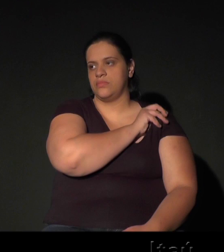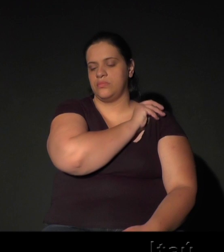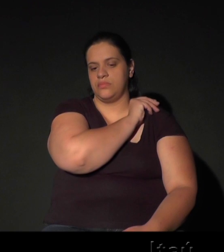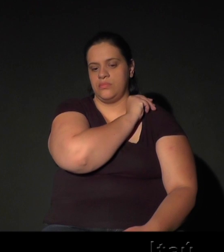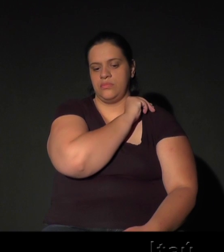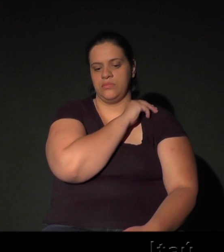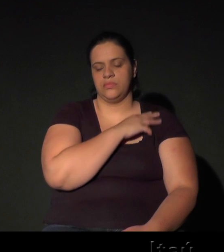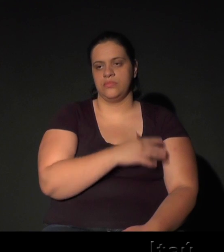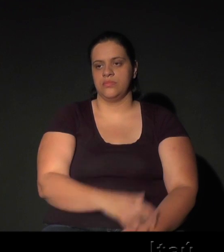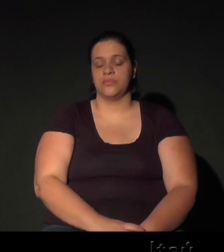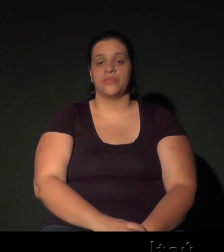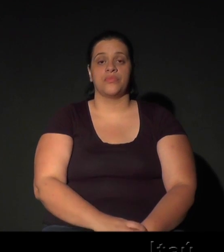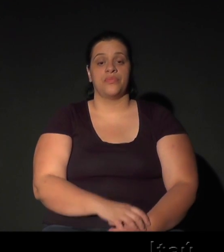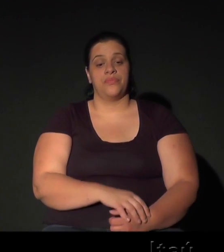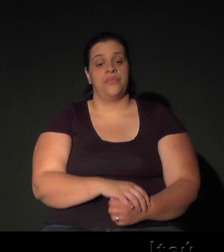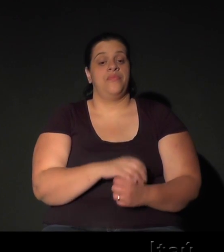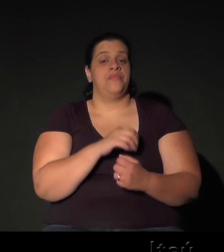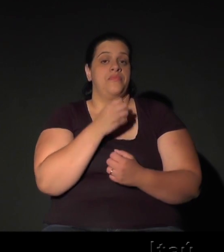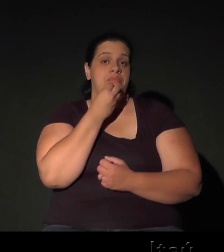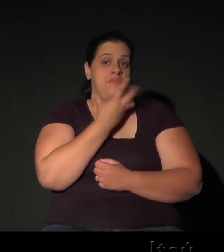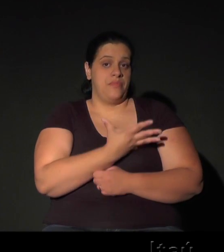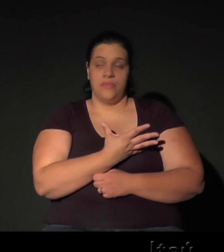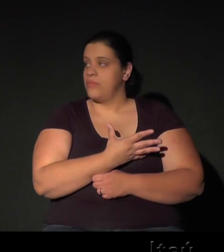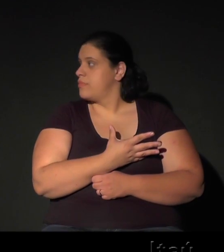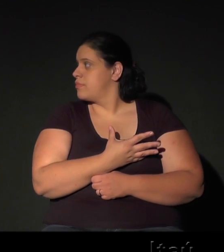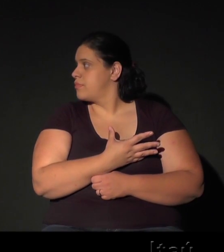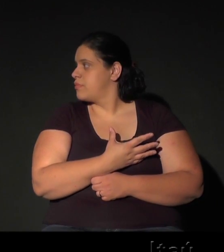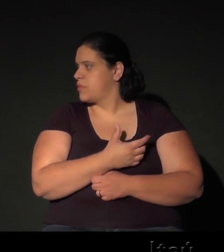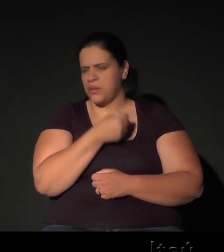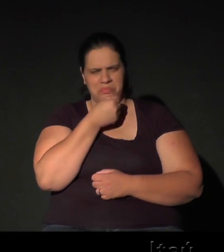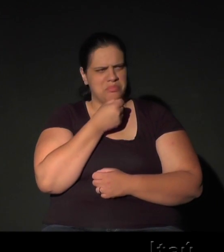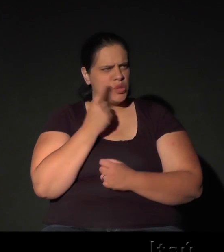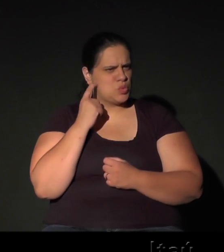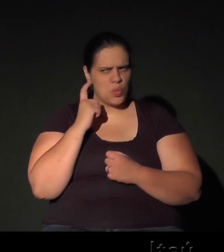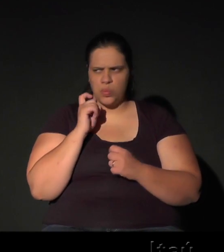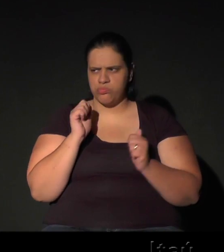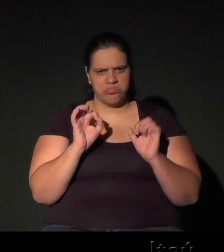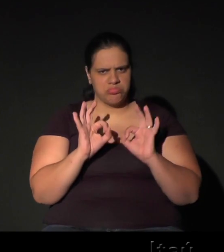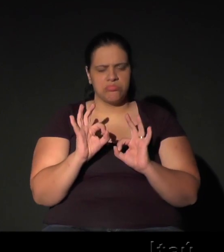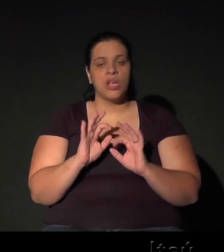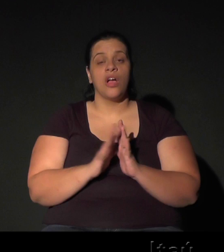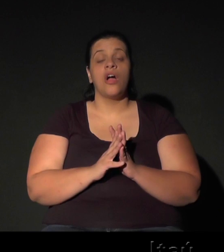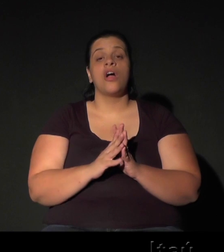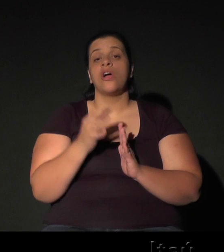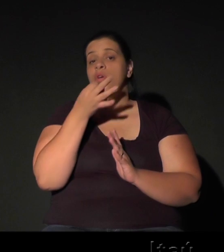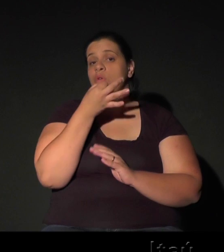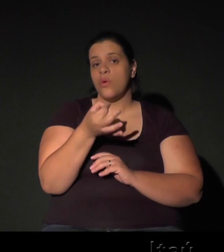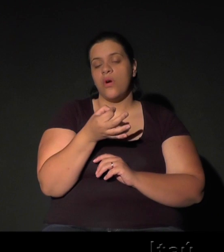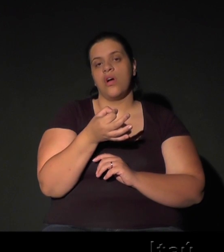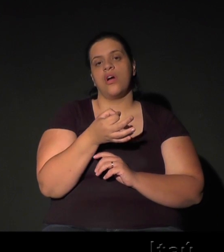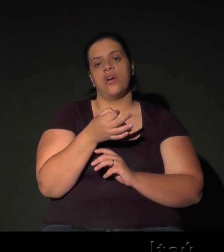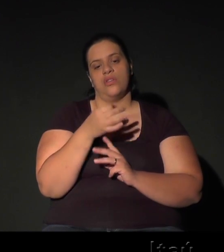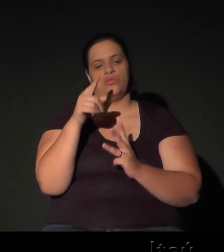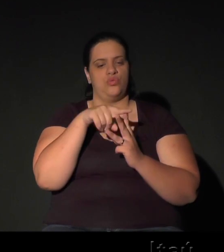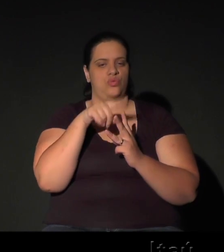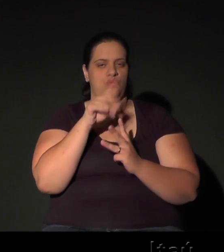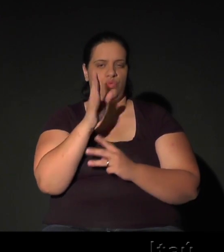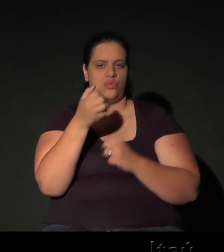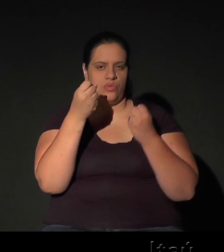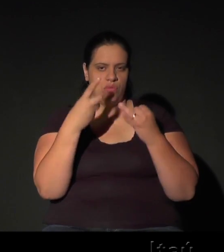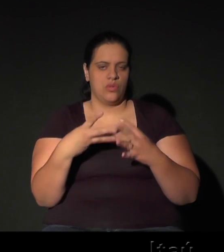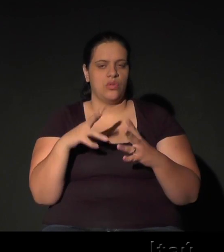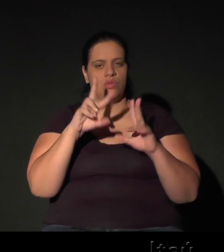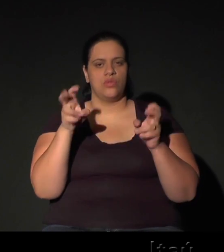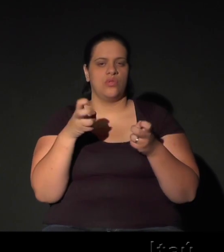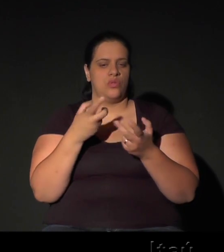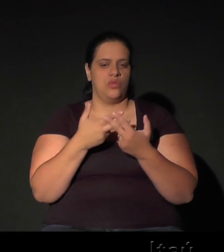Obrigada Bom eu acho que alô alô não eu acho que Aila já colocou as questões em relação